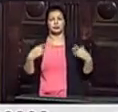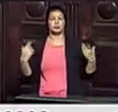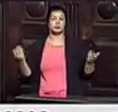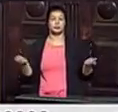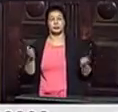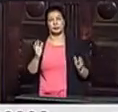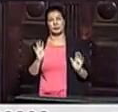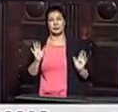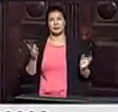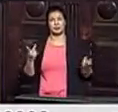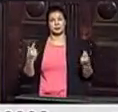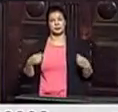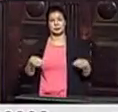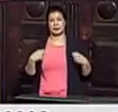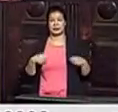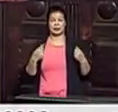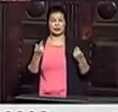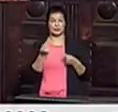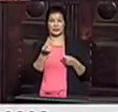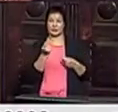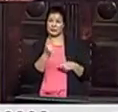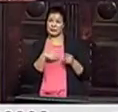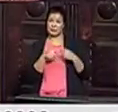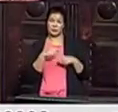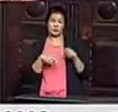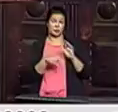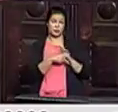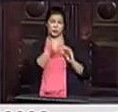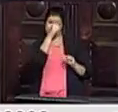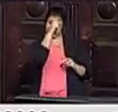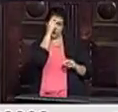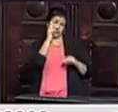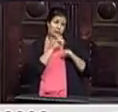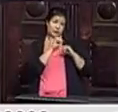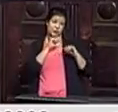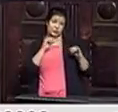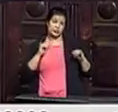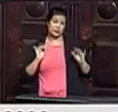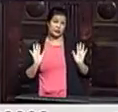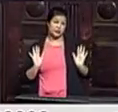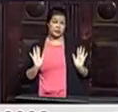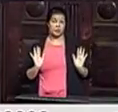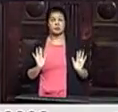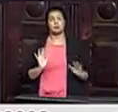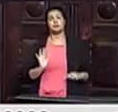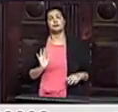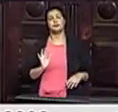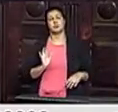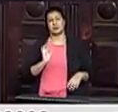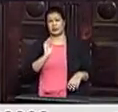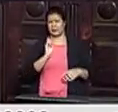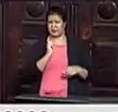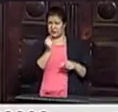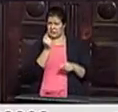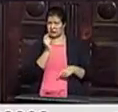Mas é preciso ter financiamento público de campanha. Financiamento público de campanha